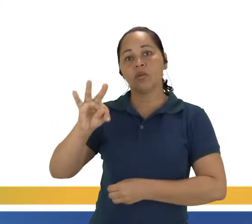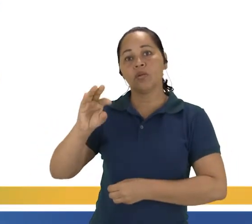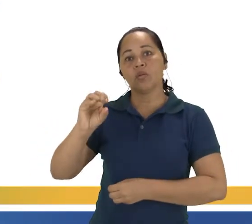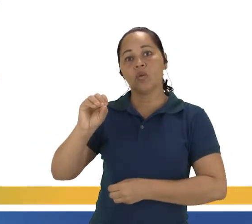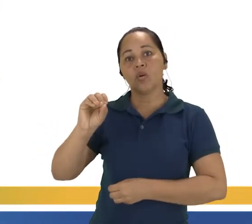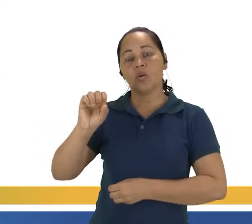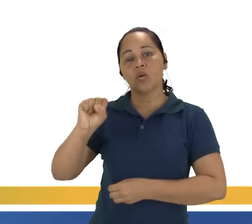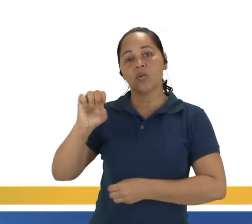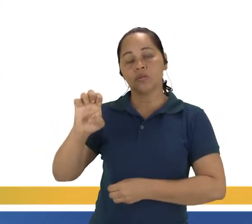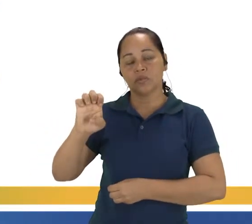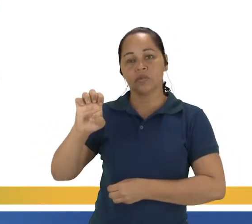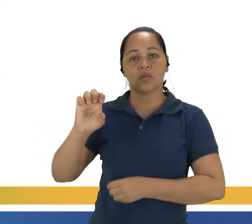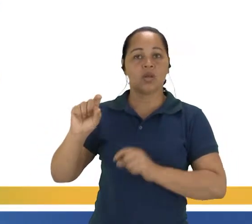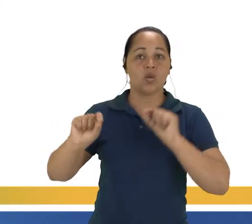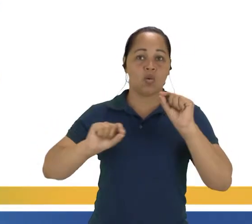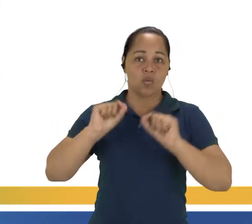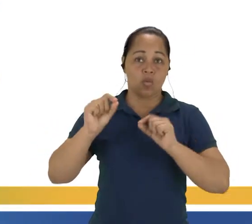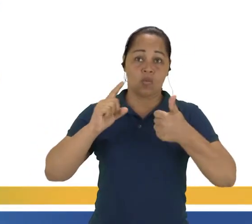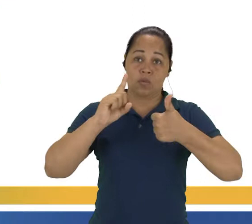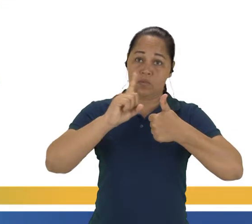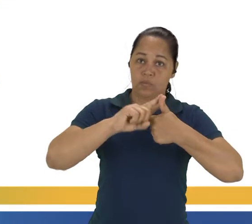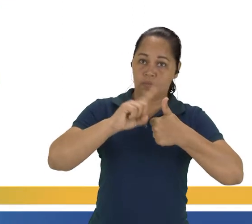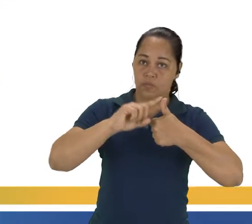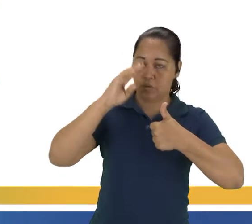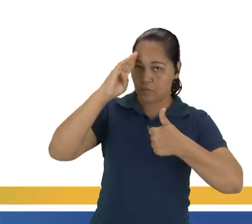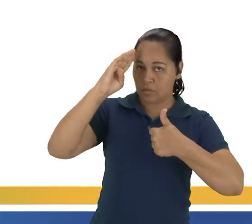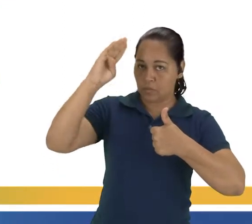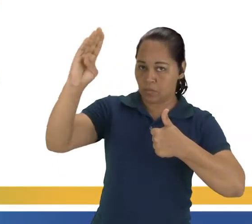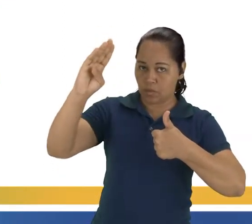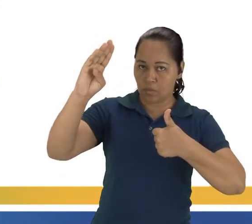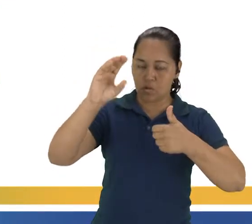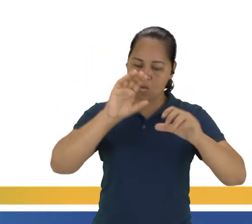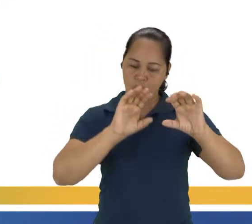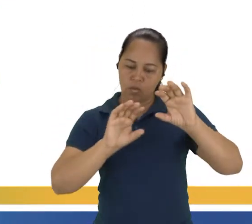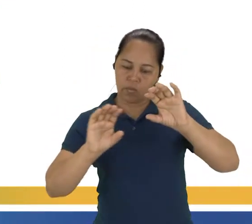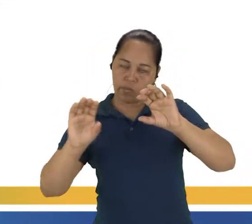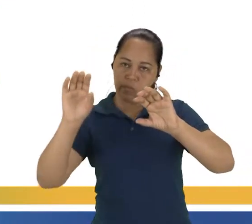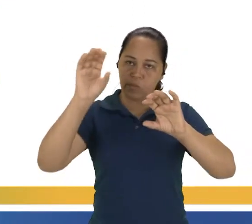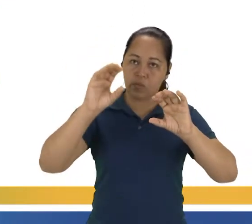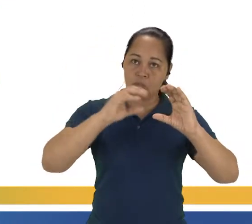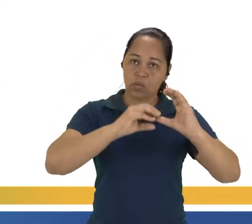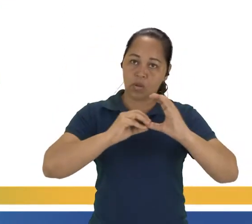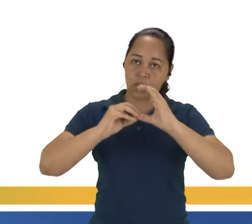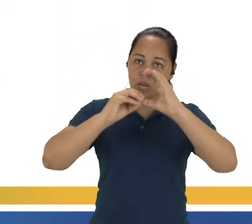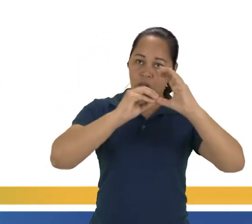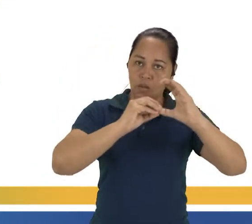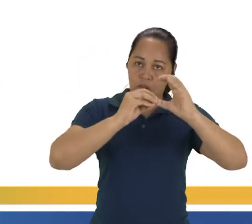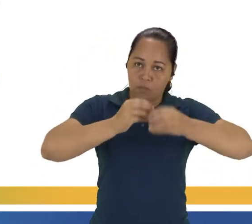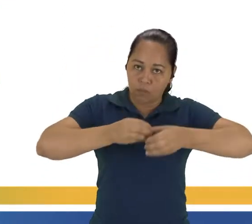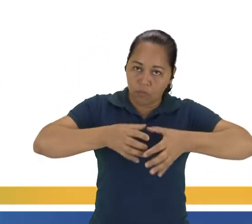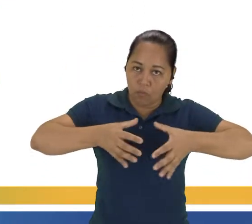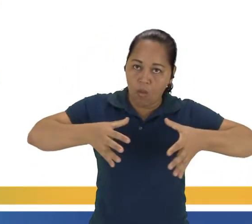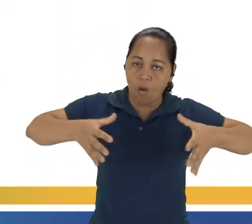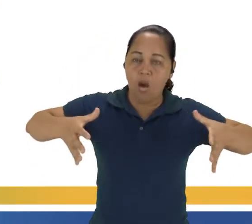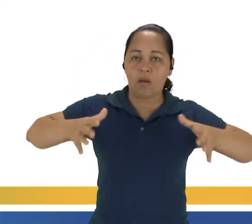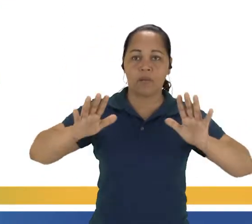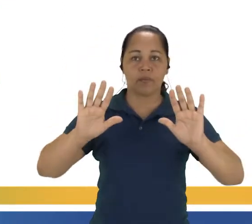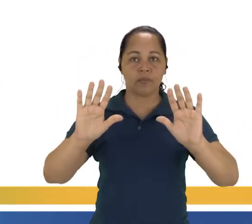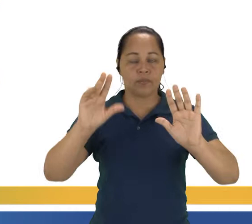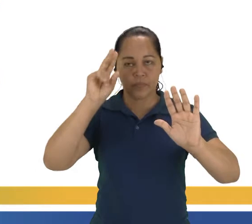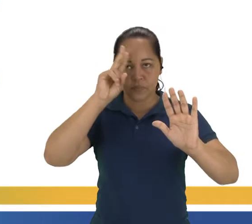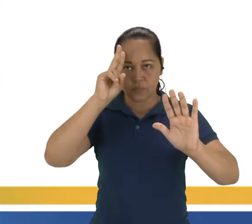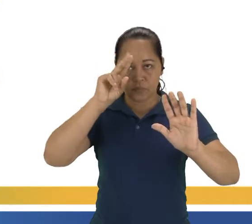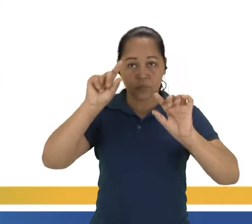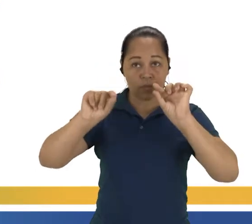divisão celular 1, a gente vai ver a principal divisão que envolve o crescimento do organismo, tá? Lembrando que a divisão